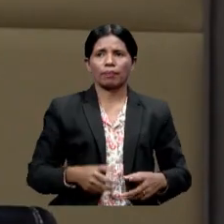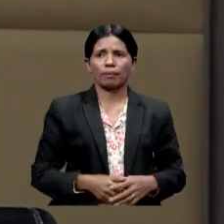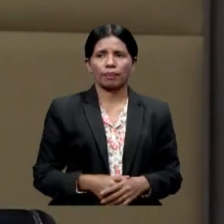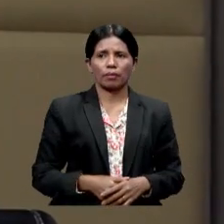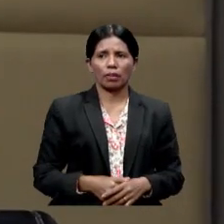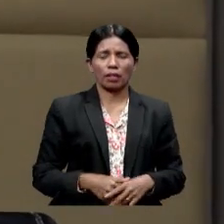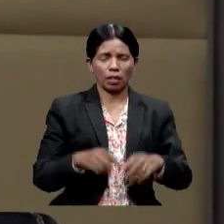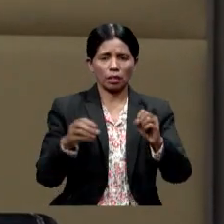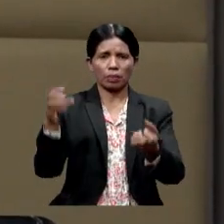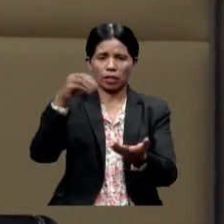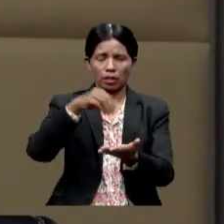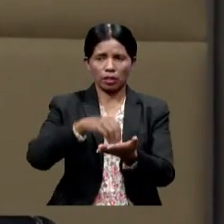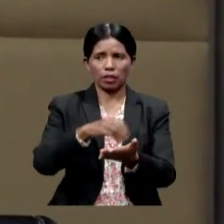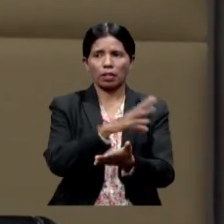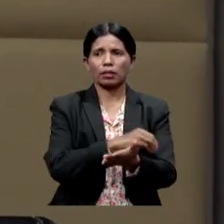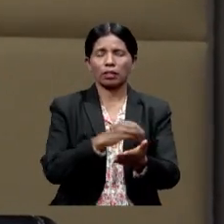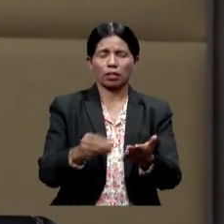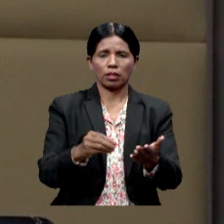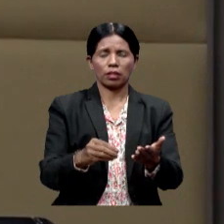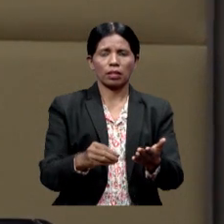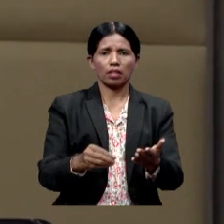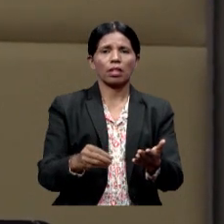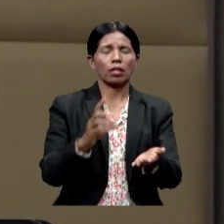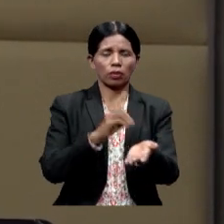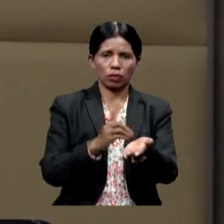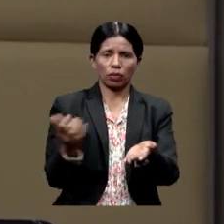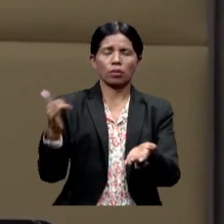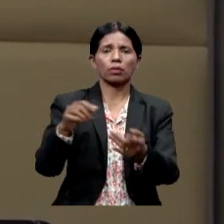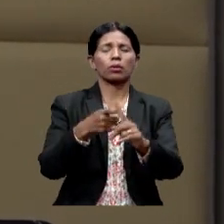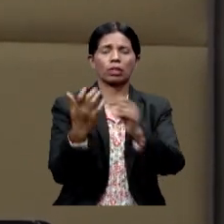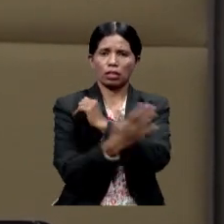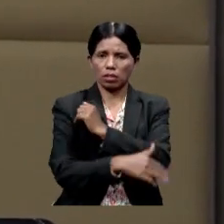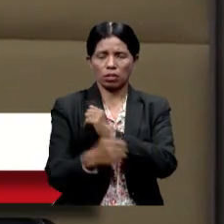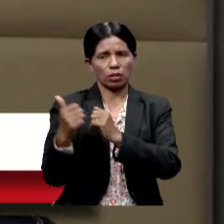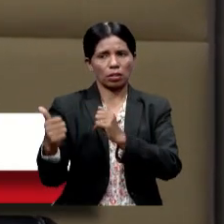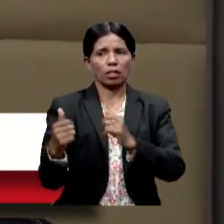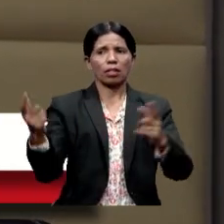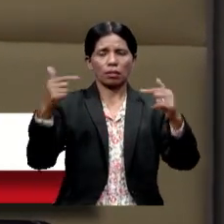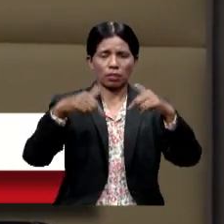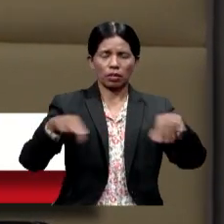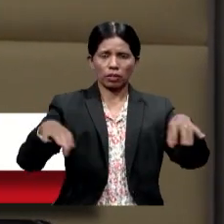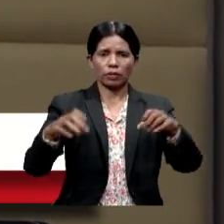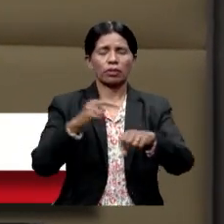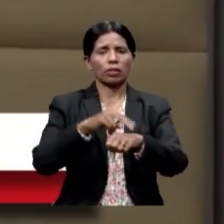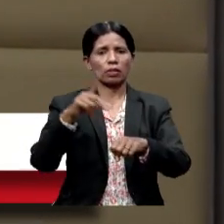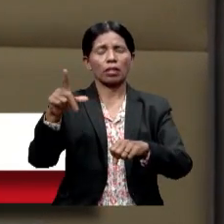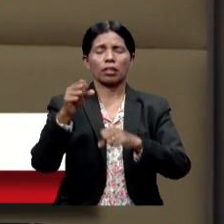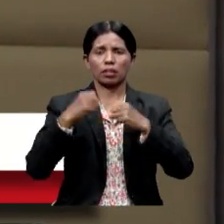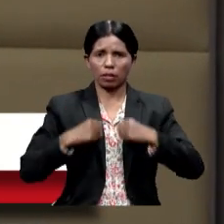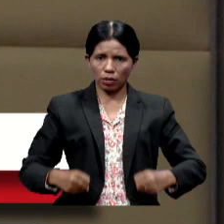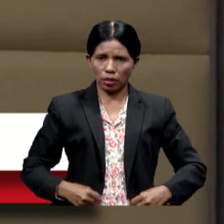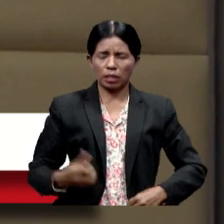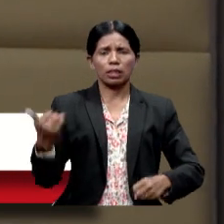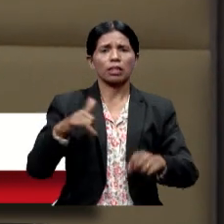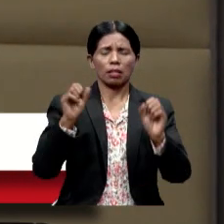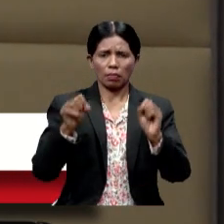atuia ajustamento para profissionais da saúde cirúrgico estrangeiro, vai o Sistema Nacional da Saúde. A torcida me